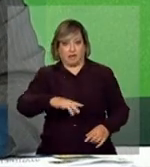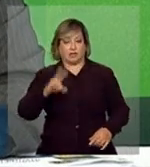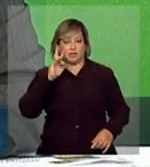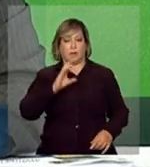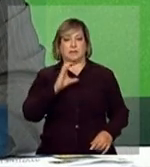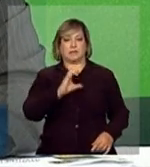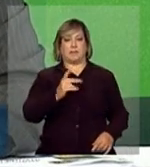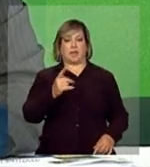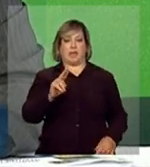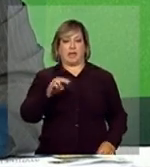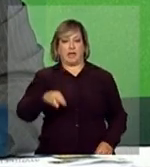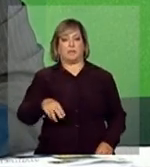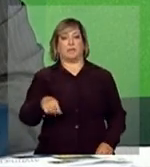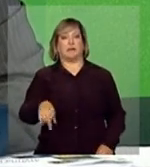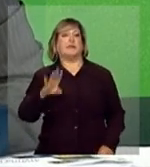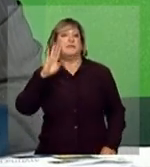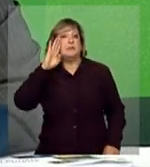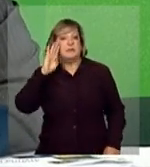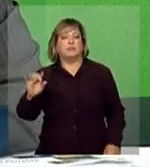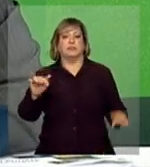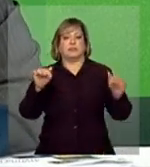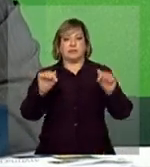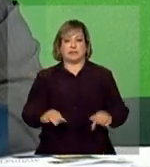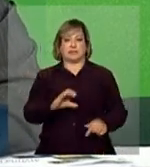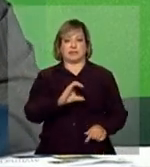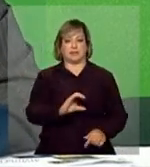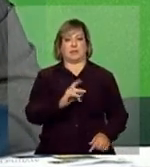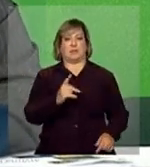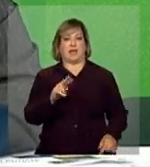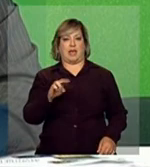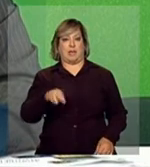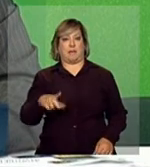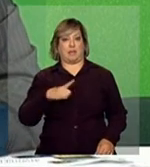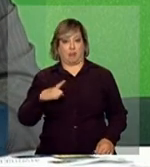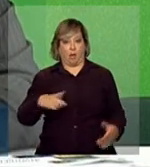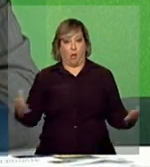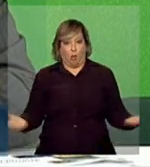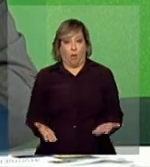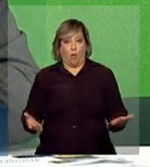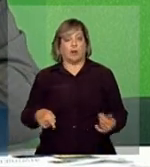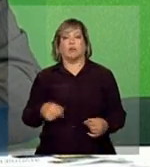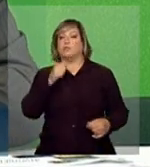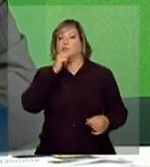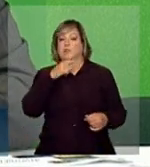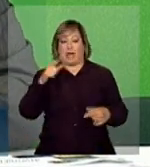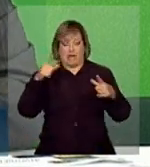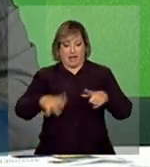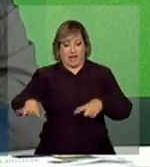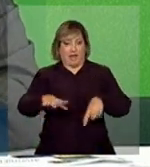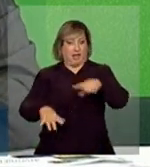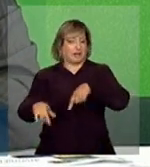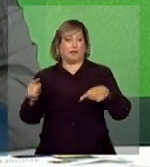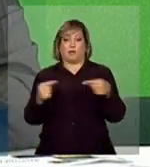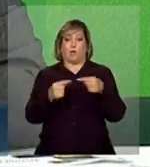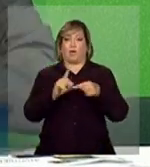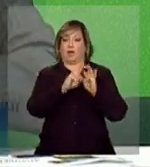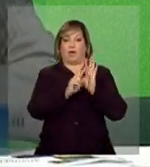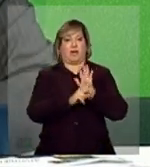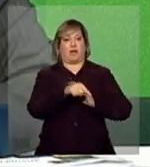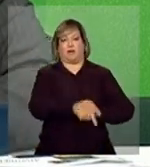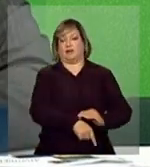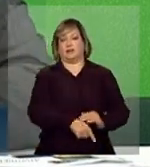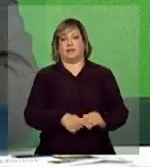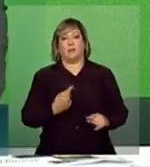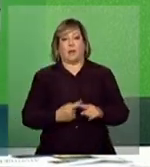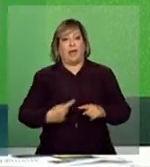CPRM, o portfólio de áreas que a CPRM tem hoje, ela não se enquadra, essas áreas não se enquadram nessas condições, porque